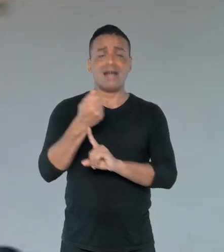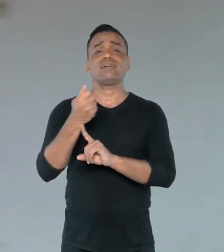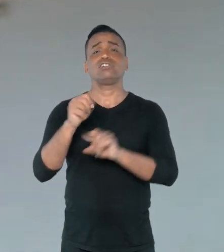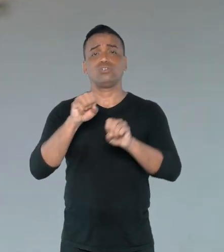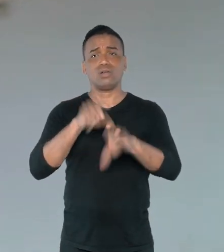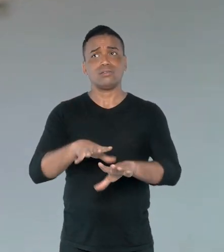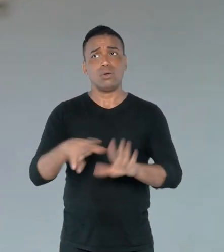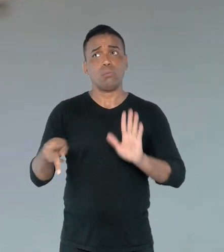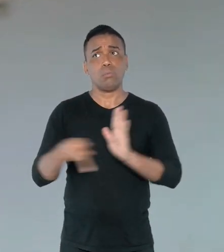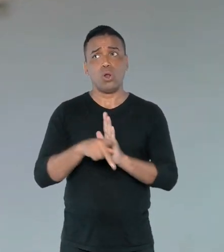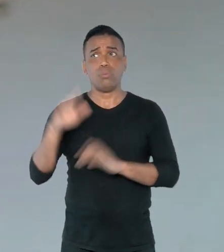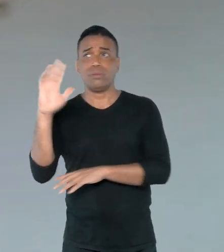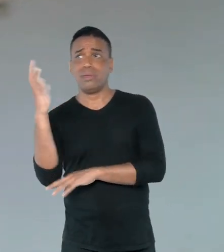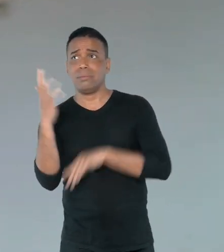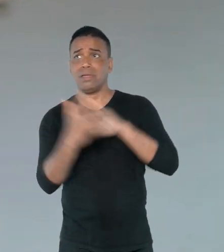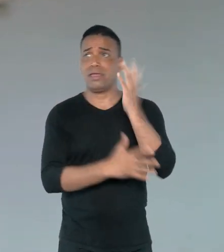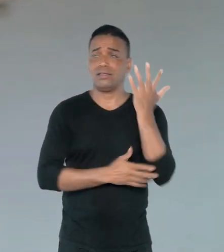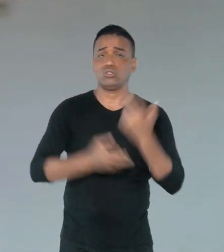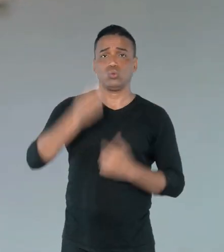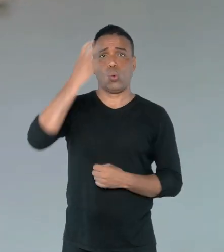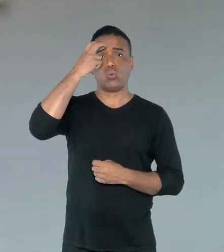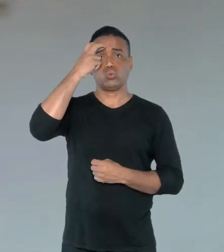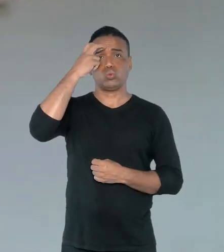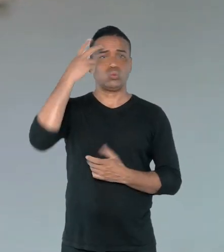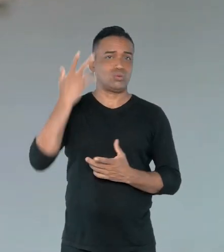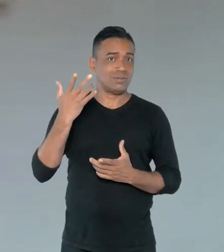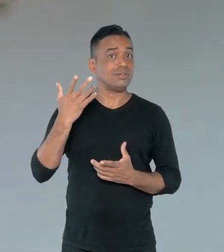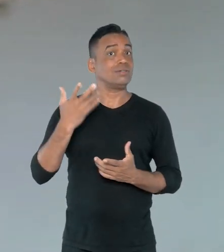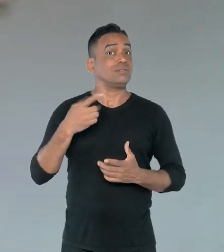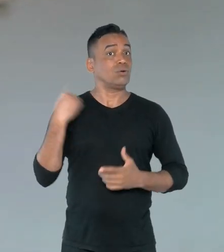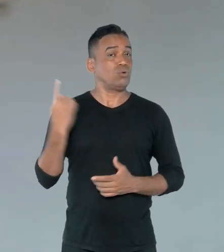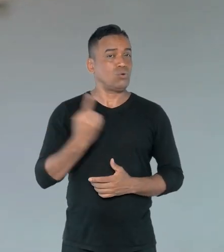meio ambiente e cultura, e a gente